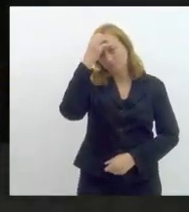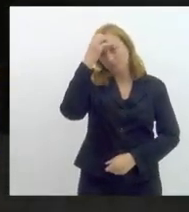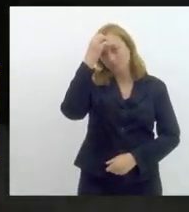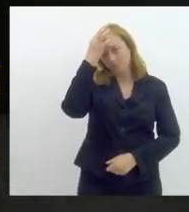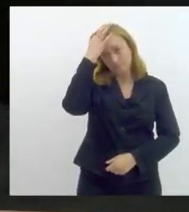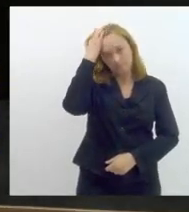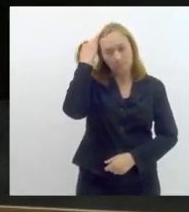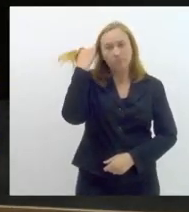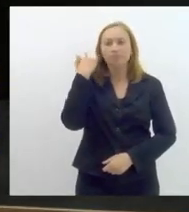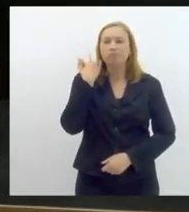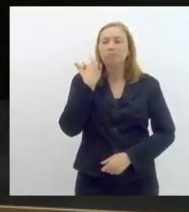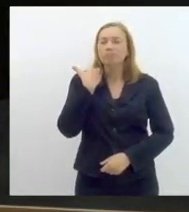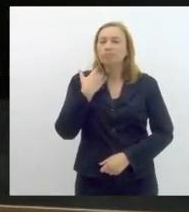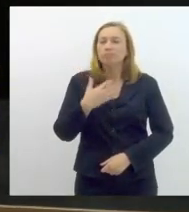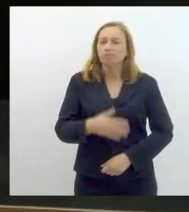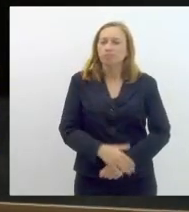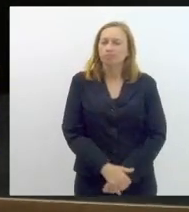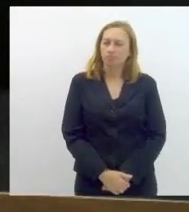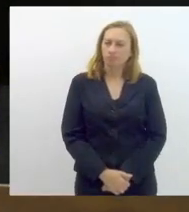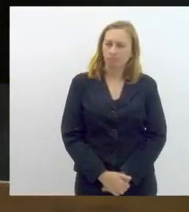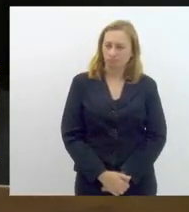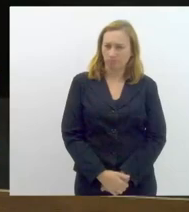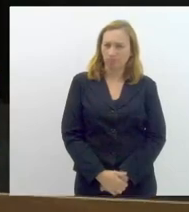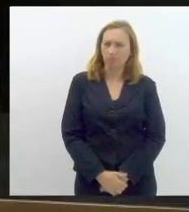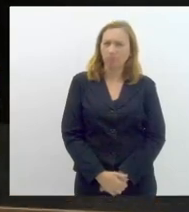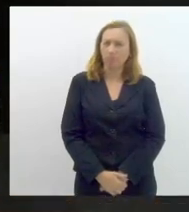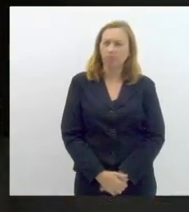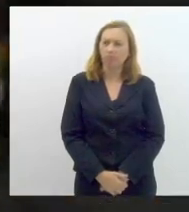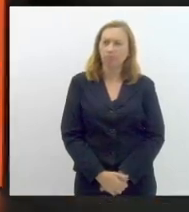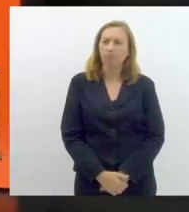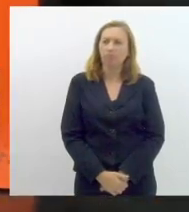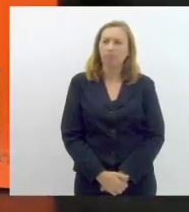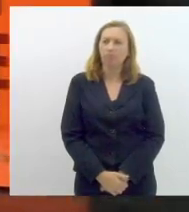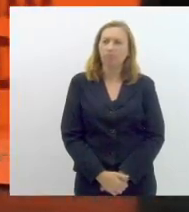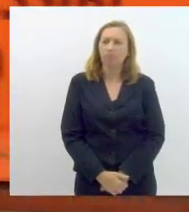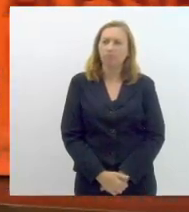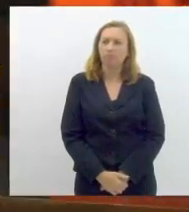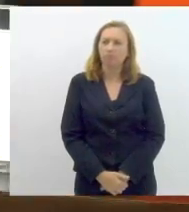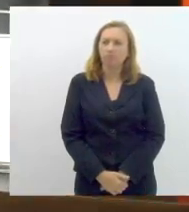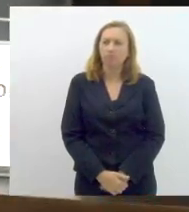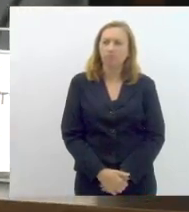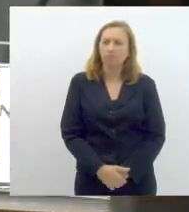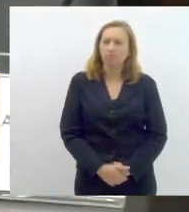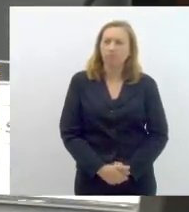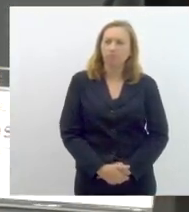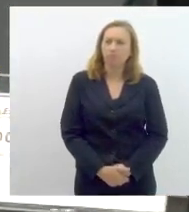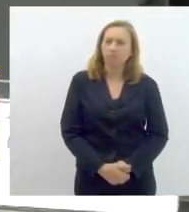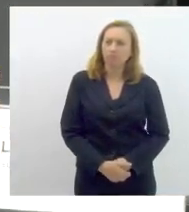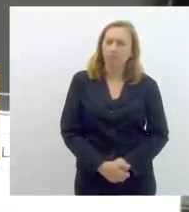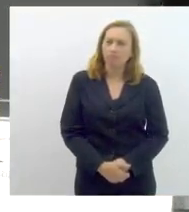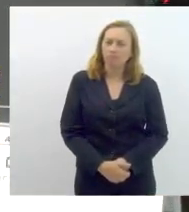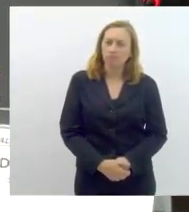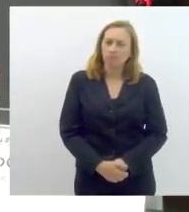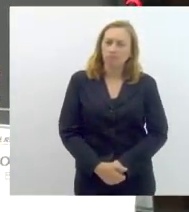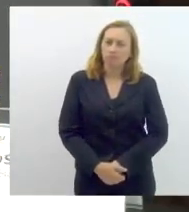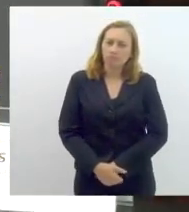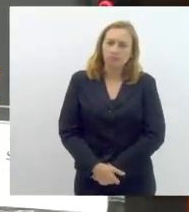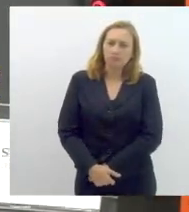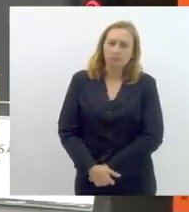presidente, eu vou soltar todos eles aqui. E você pega o